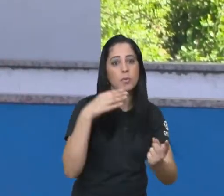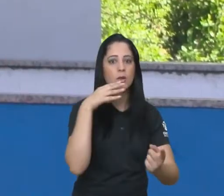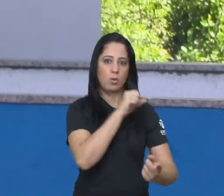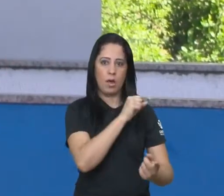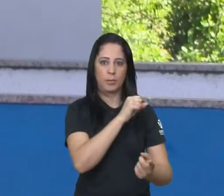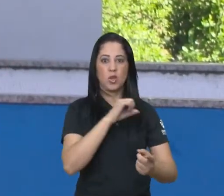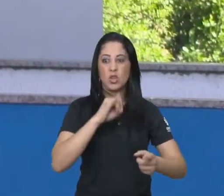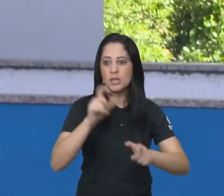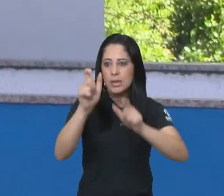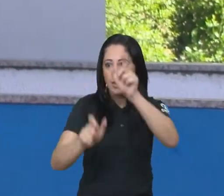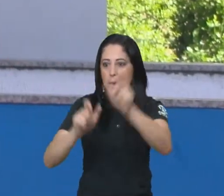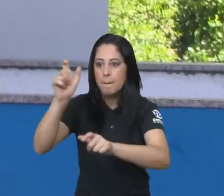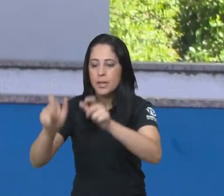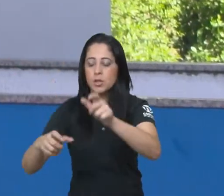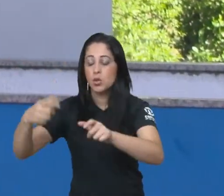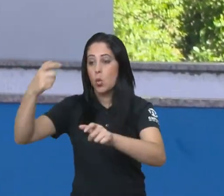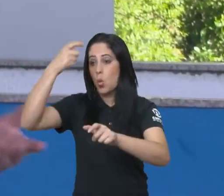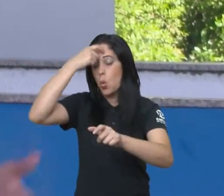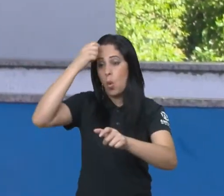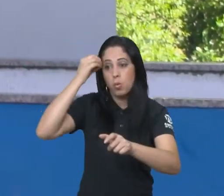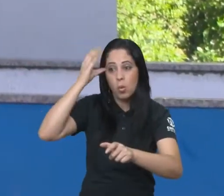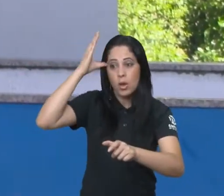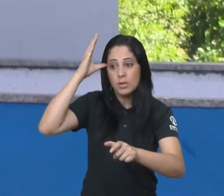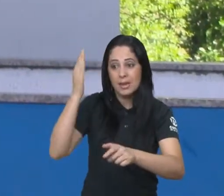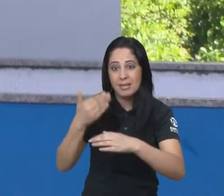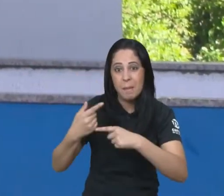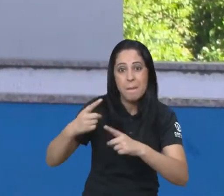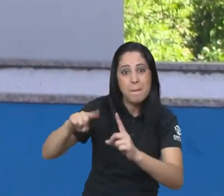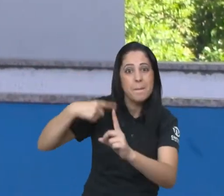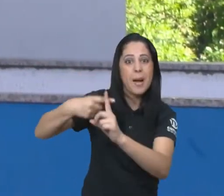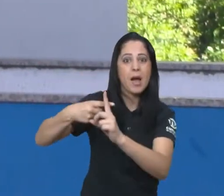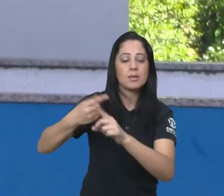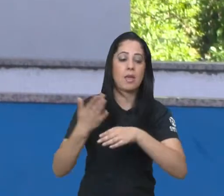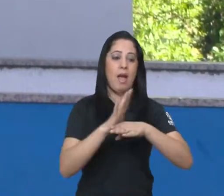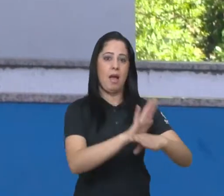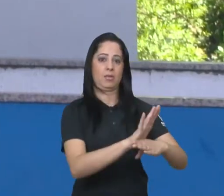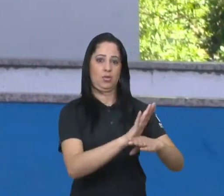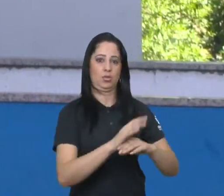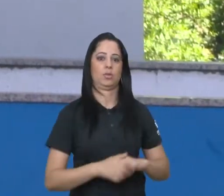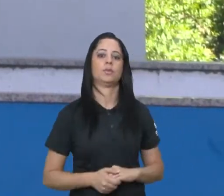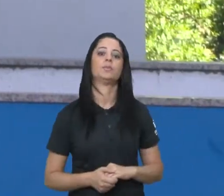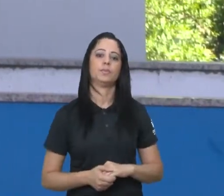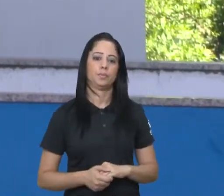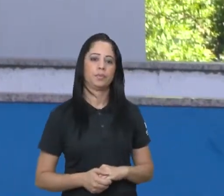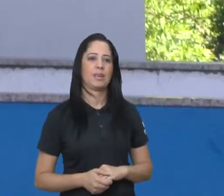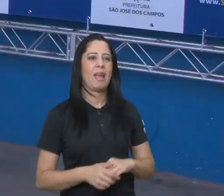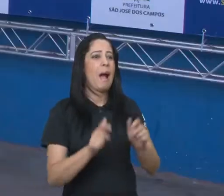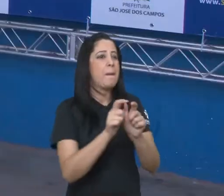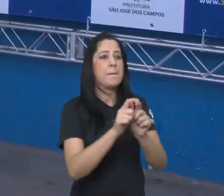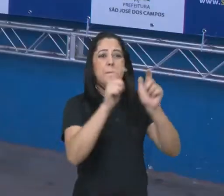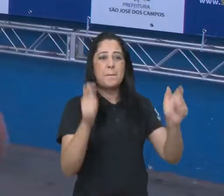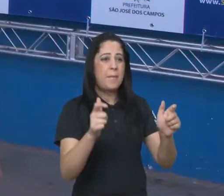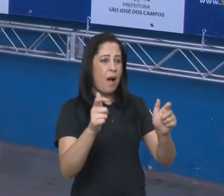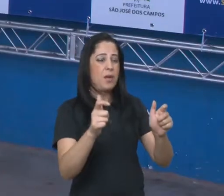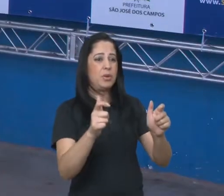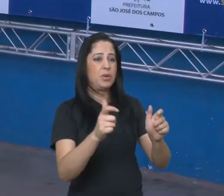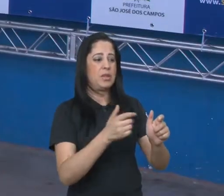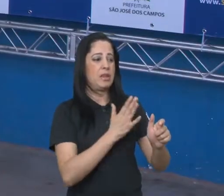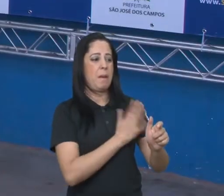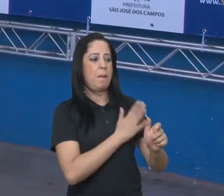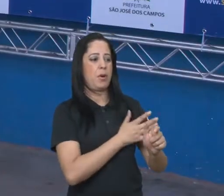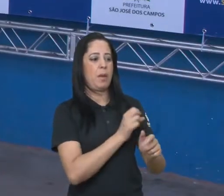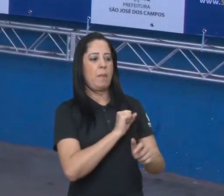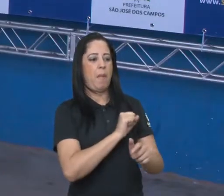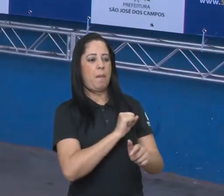quanto mais pessoas tiverem o conhecimento para prestar esse socorro, mais vidas serão salvas. A maior parte das